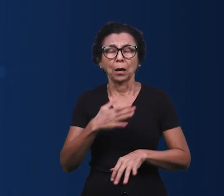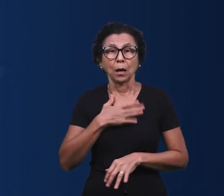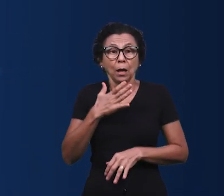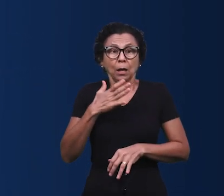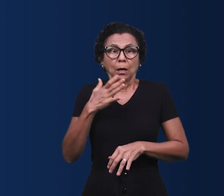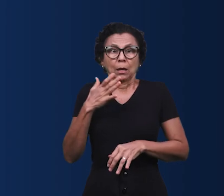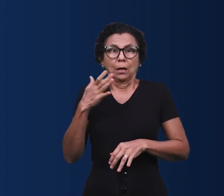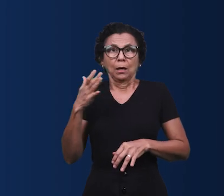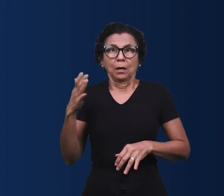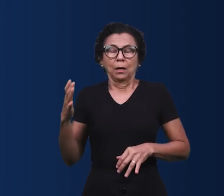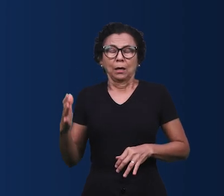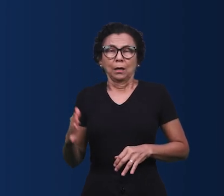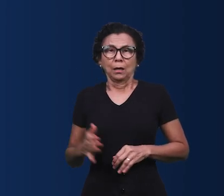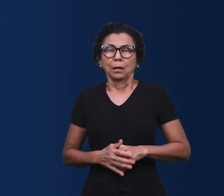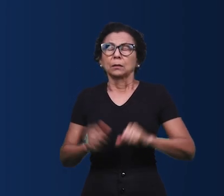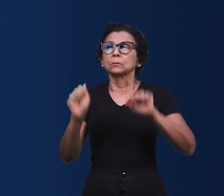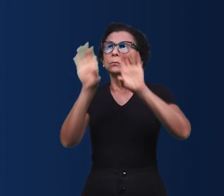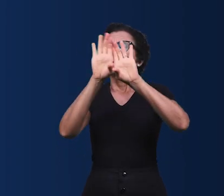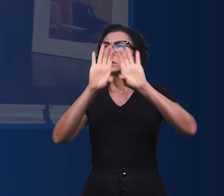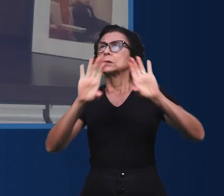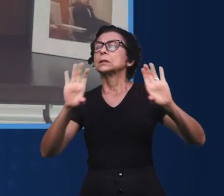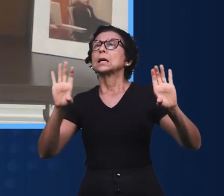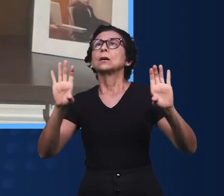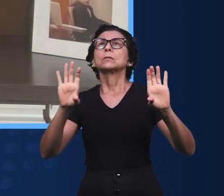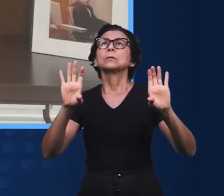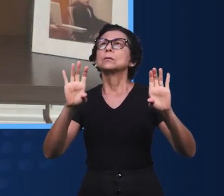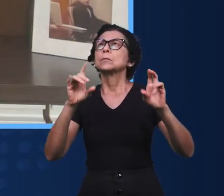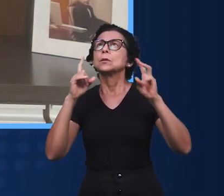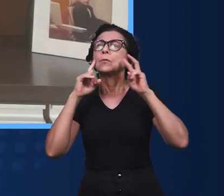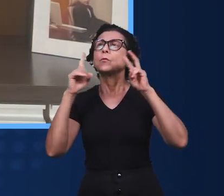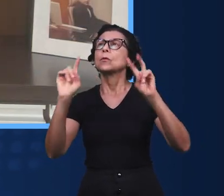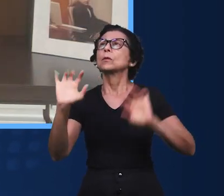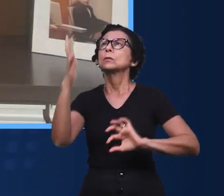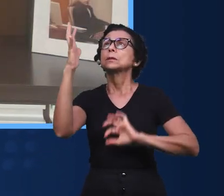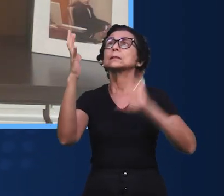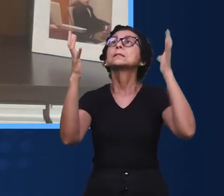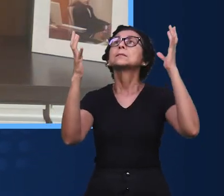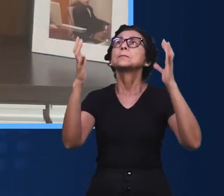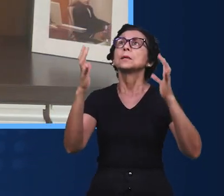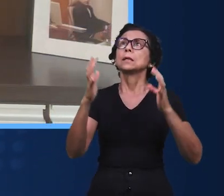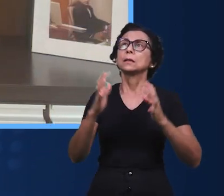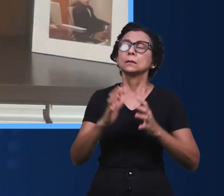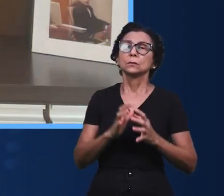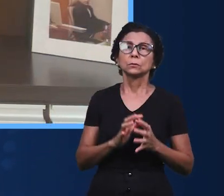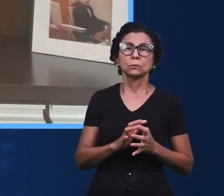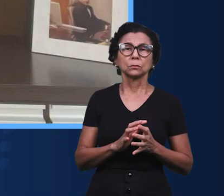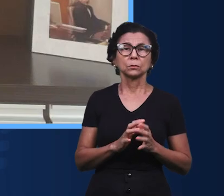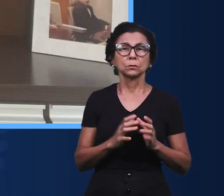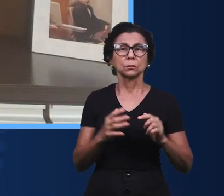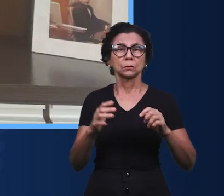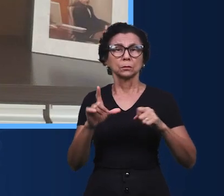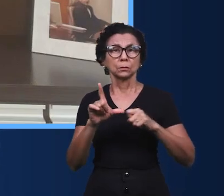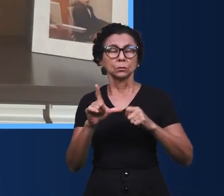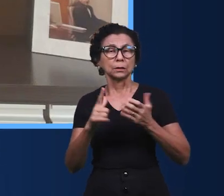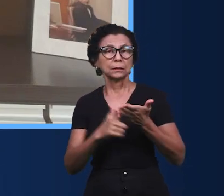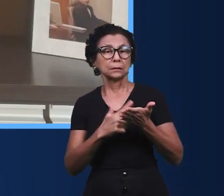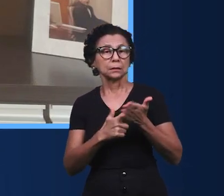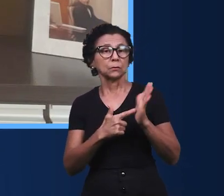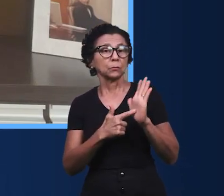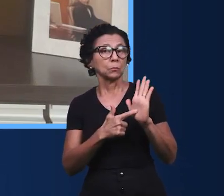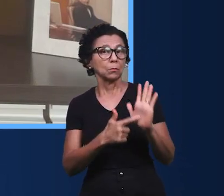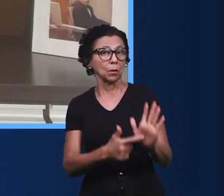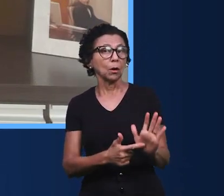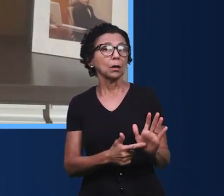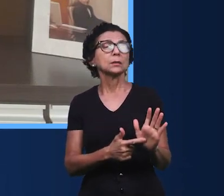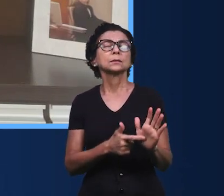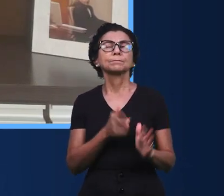grandes sinais no céu. Todos esses sinais descritos aqui por Lucas, nós